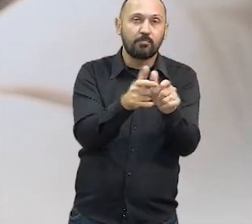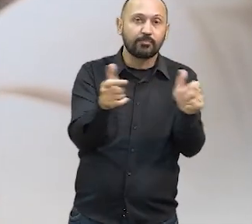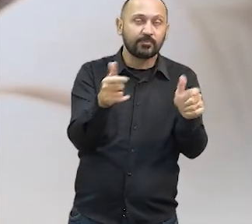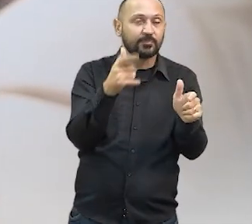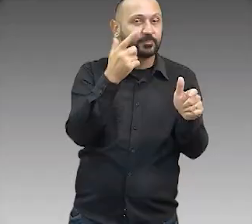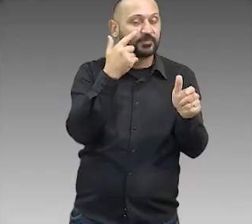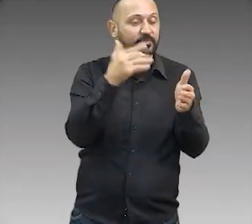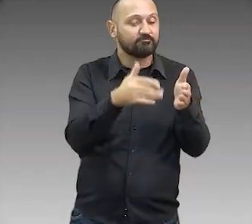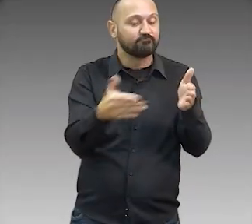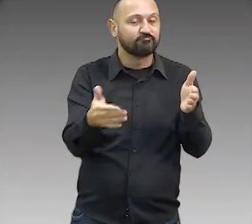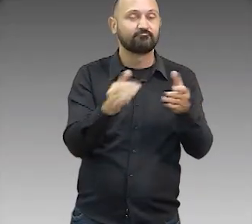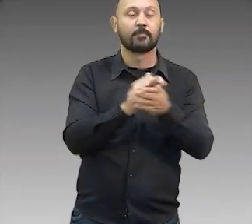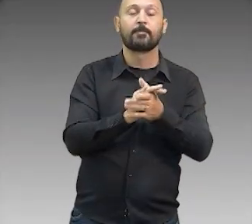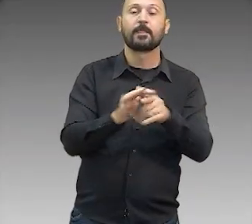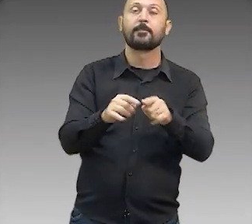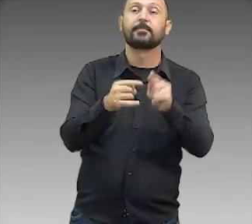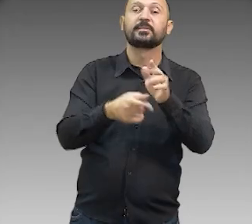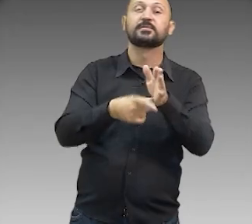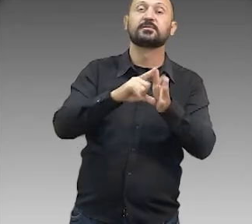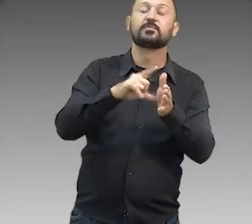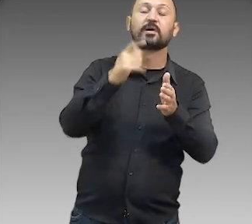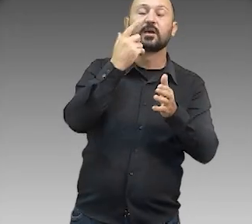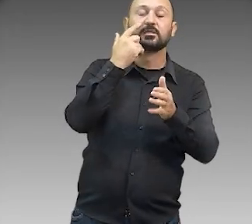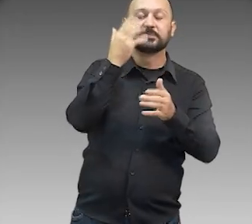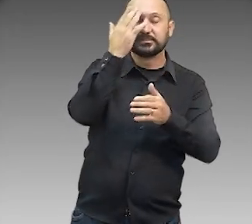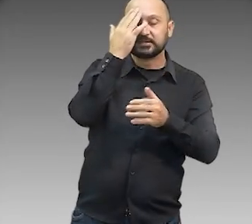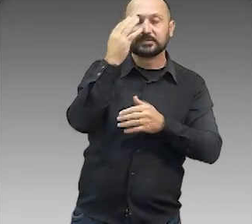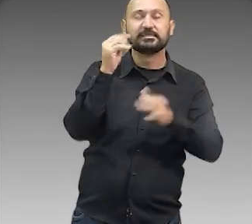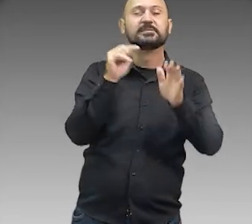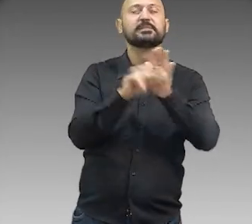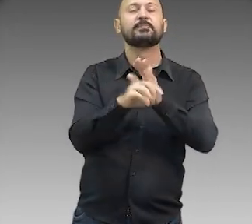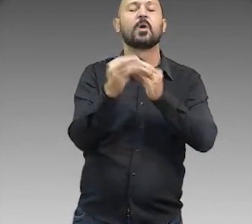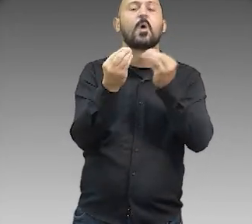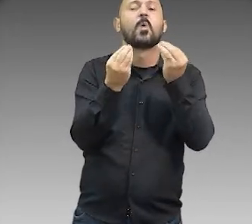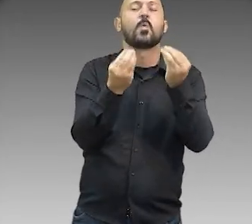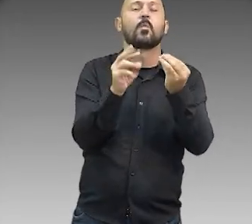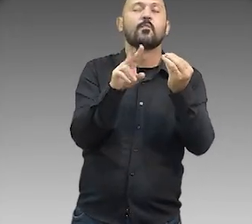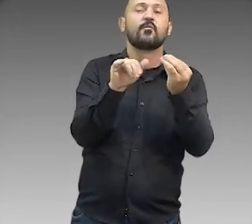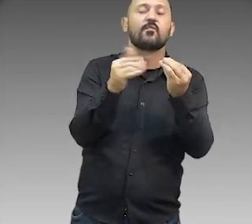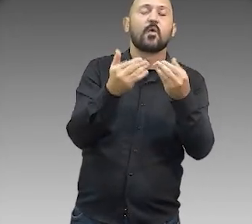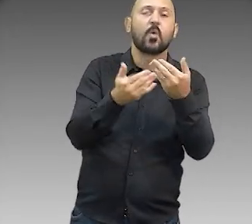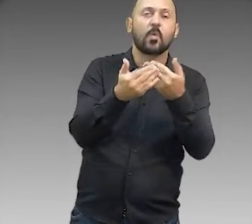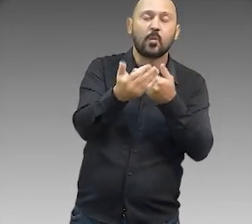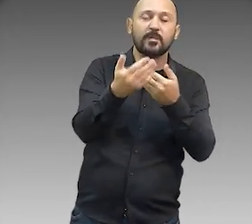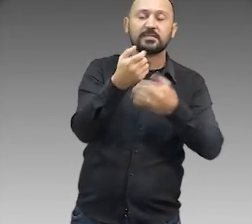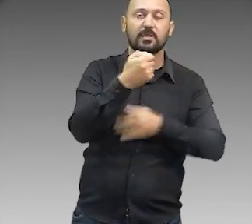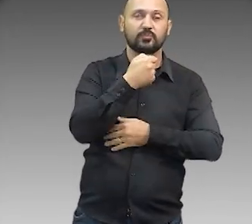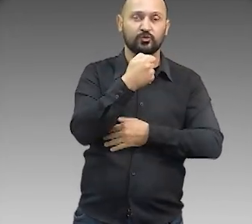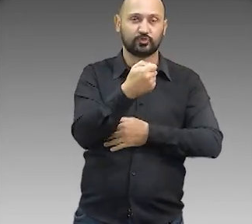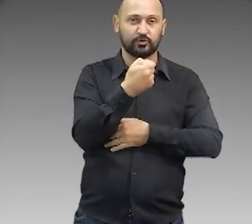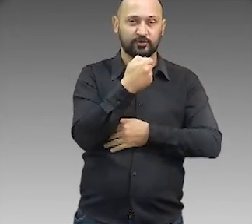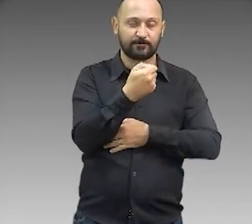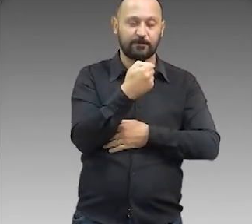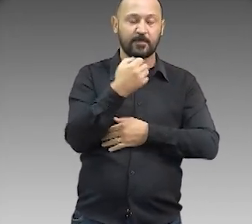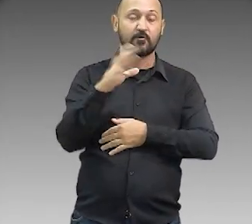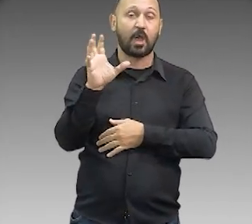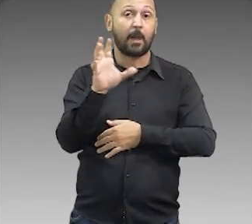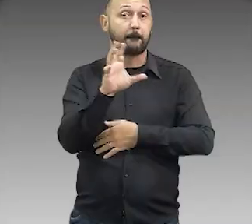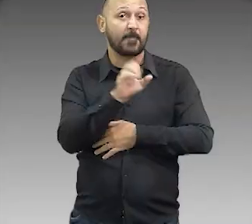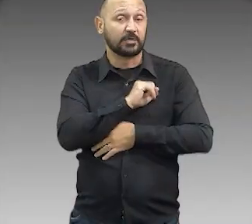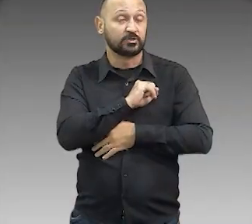à vista, mas antes eu quero saber do senhor como que foi ingressar no jornalismo, foi uma